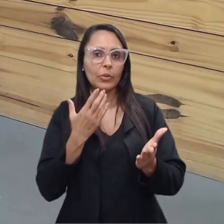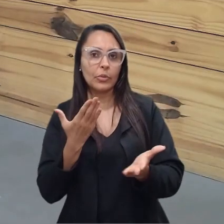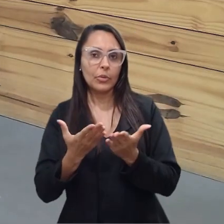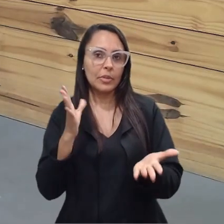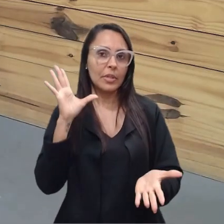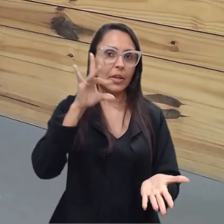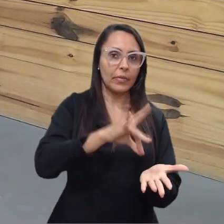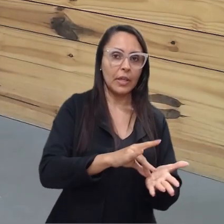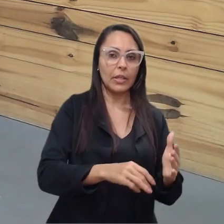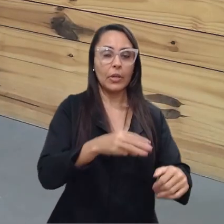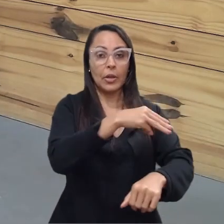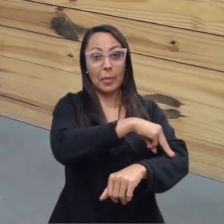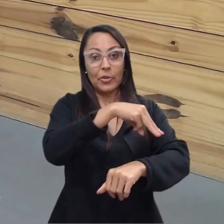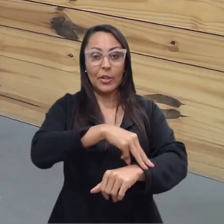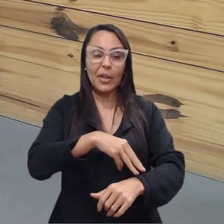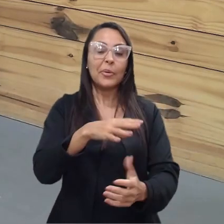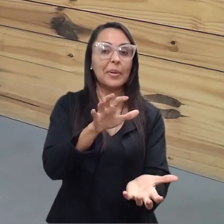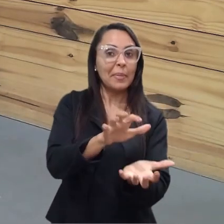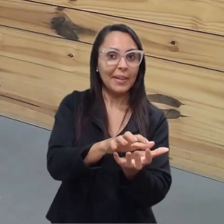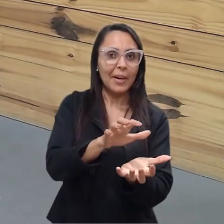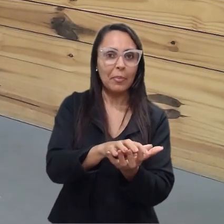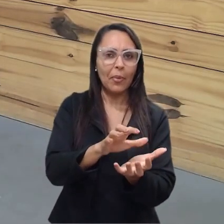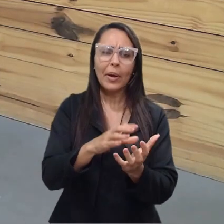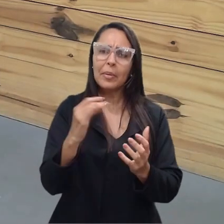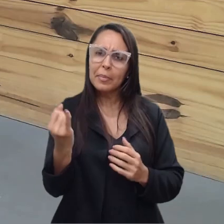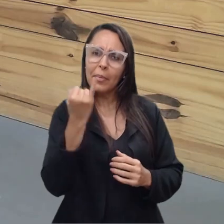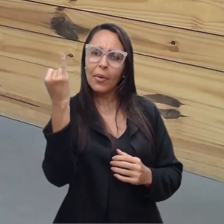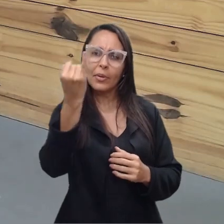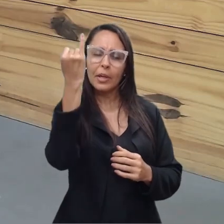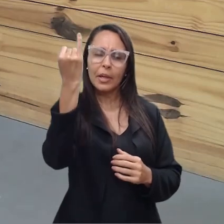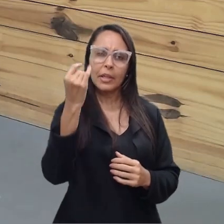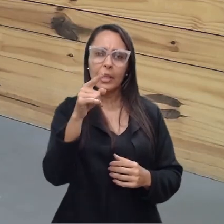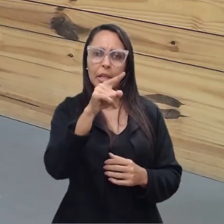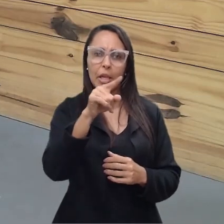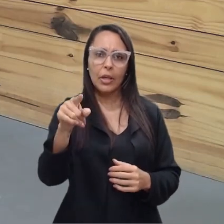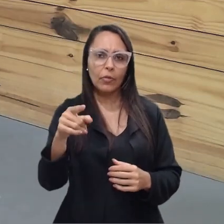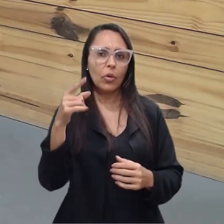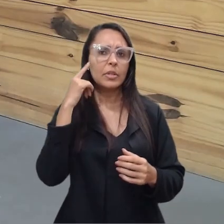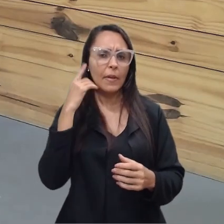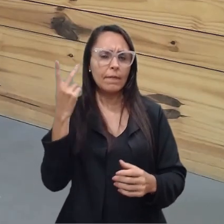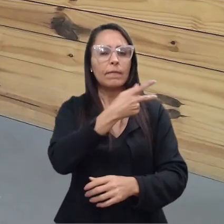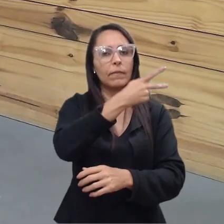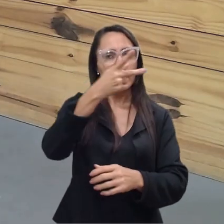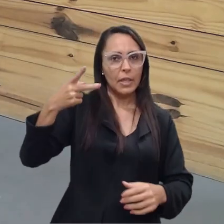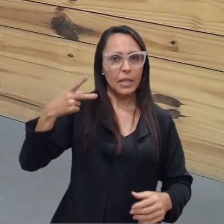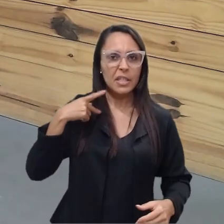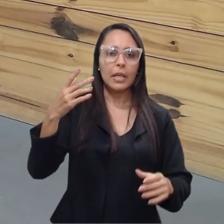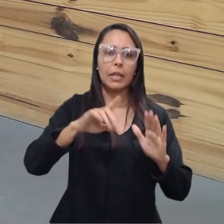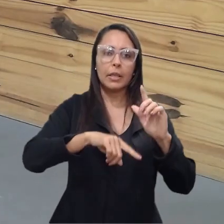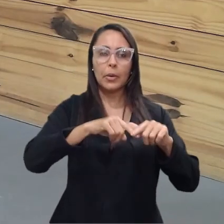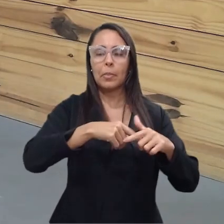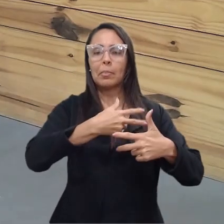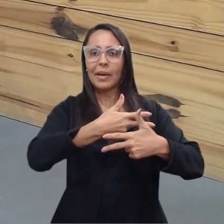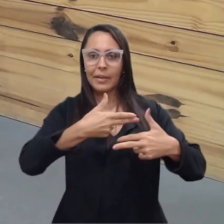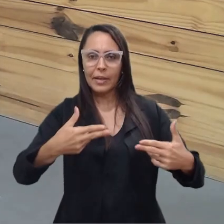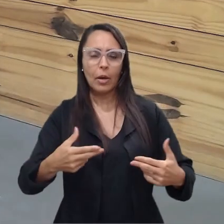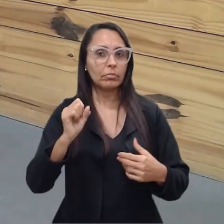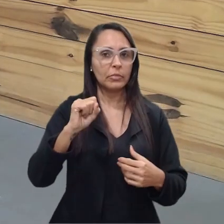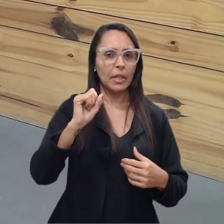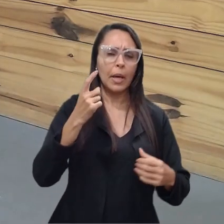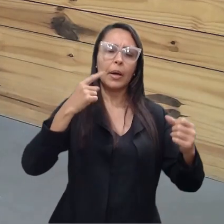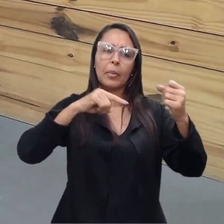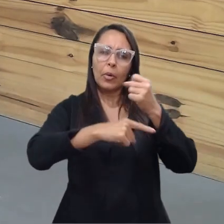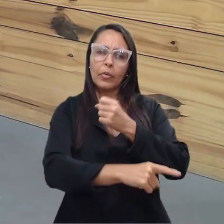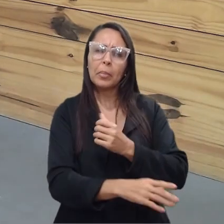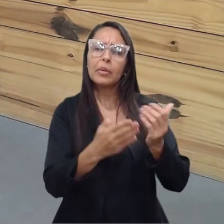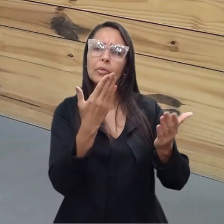do Magistério Público de Pernambuco. É muito importante, estudante, que você não deixe de visitar os nossos artefatos, tá? Se